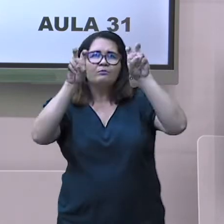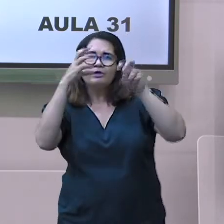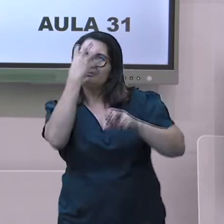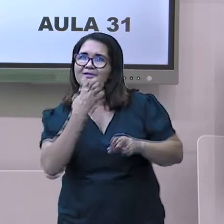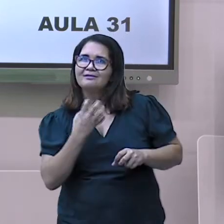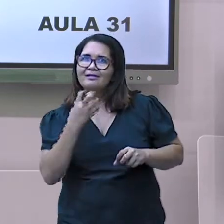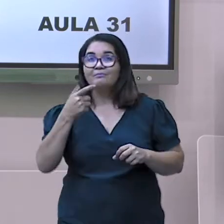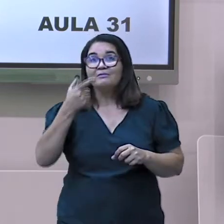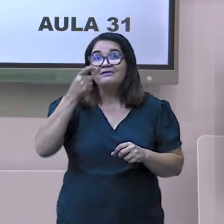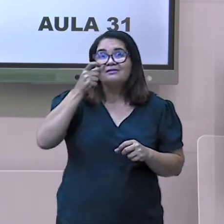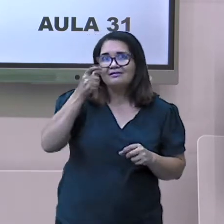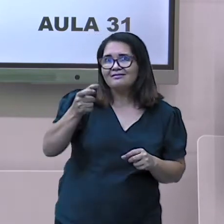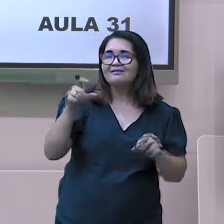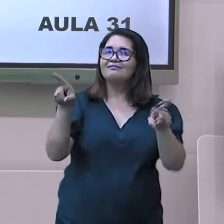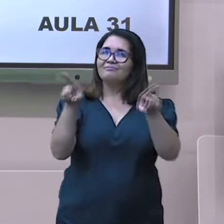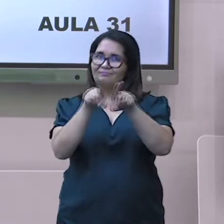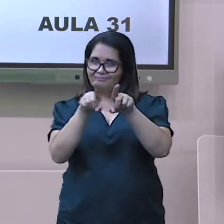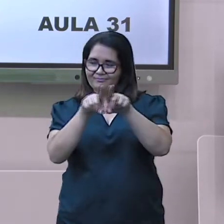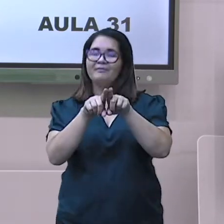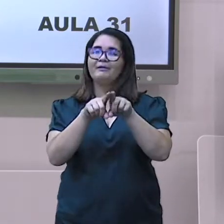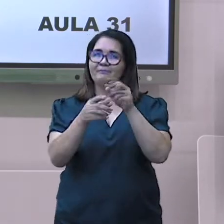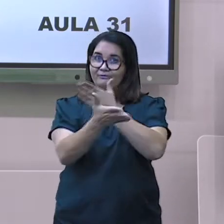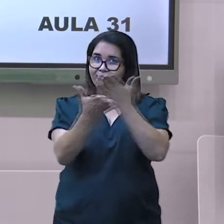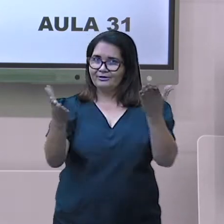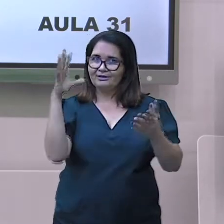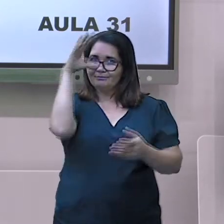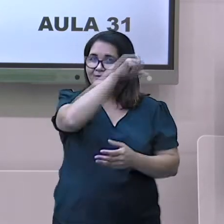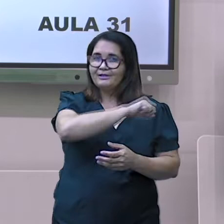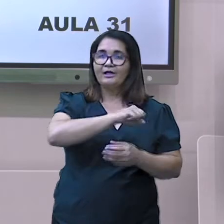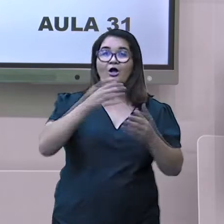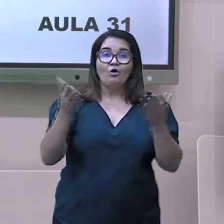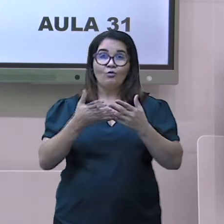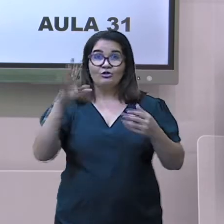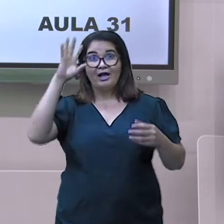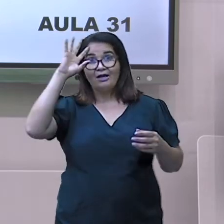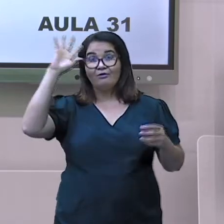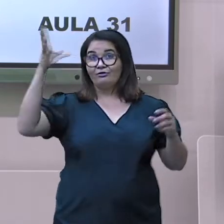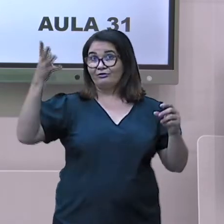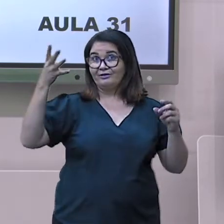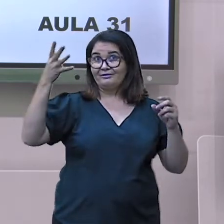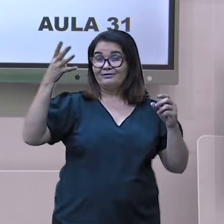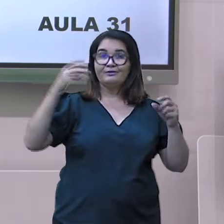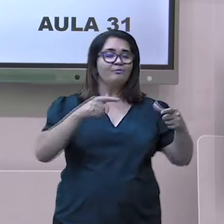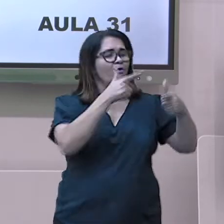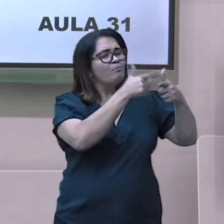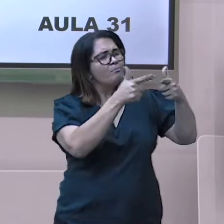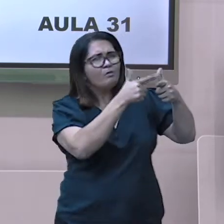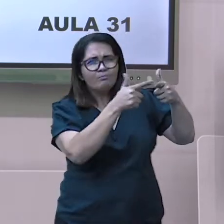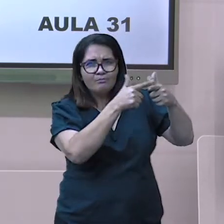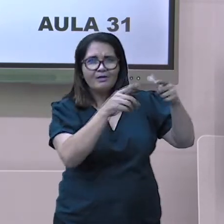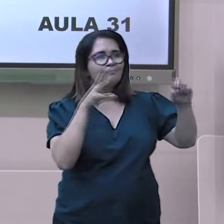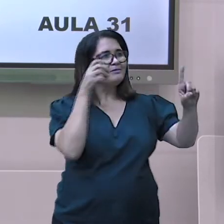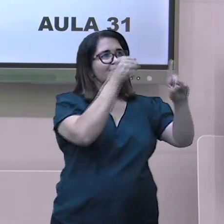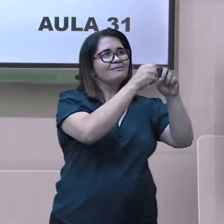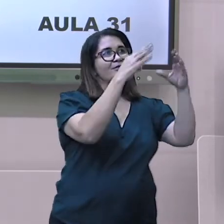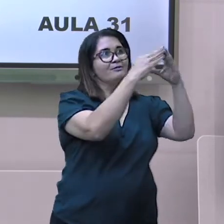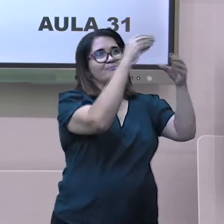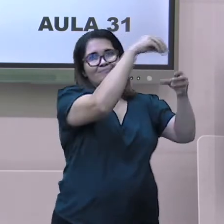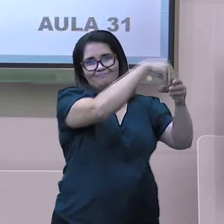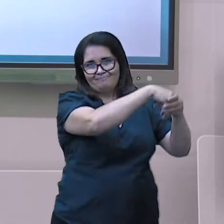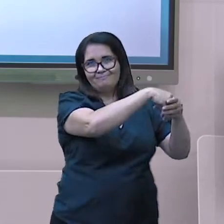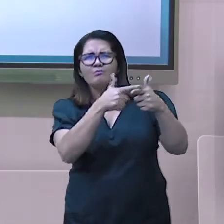muito interessante. Precisa ser abordado. Nós vamos falar sobre acidentes domésticos.